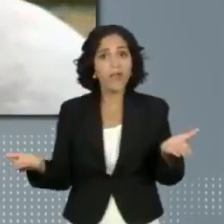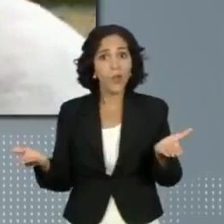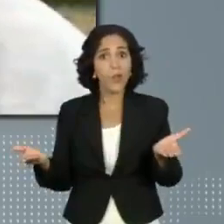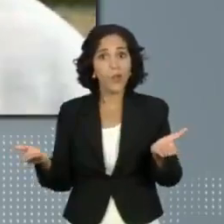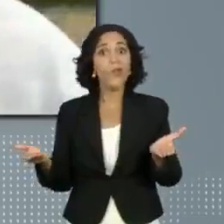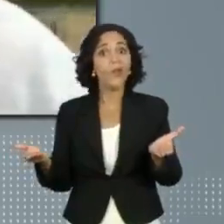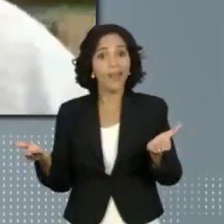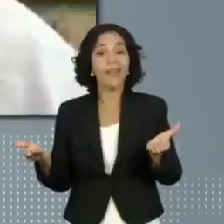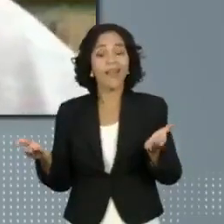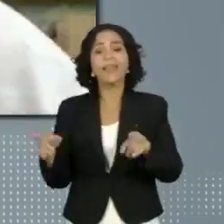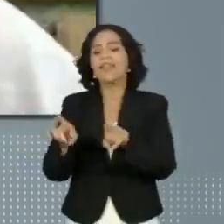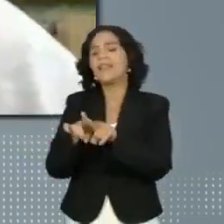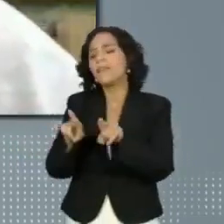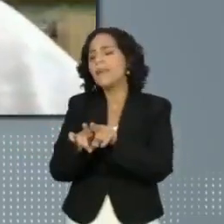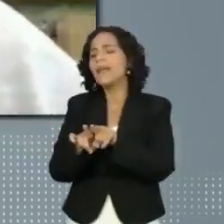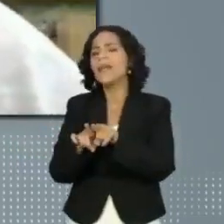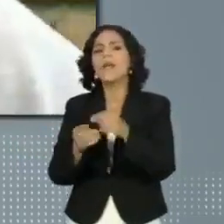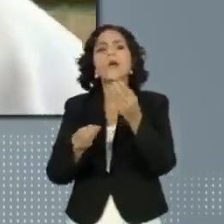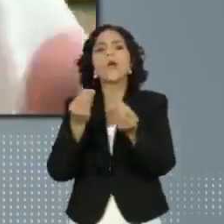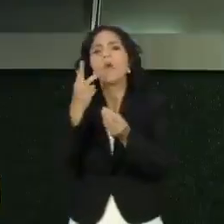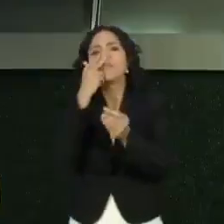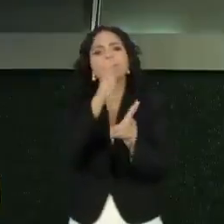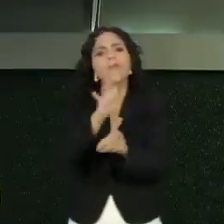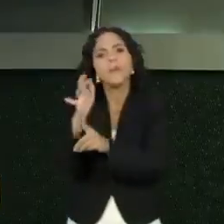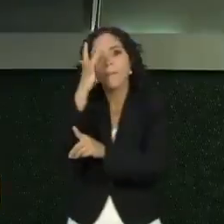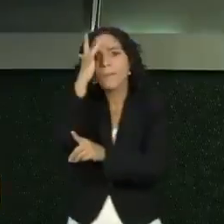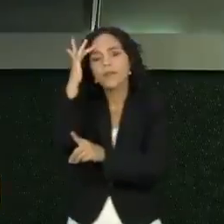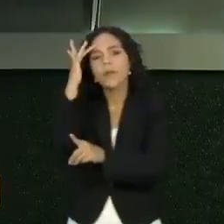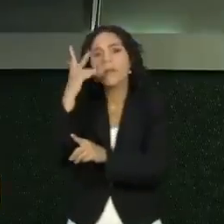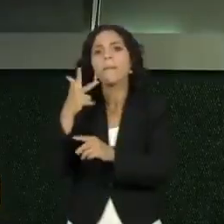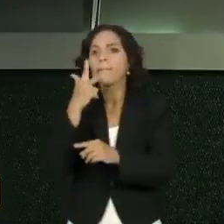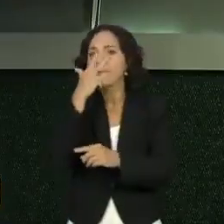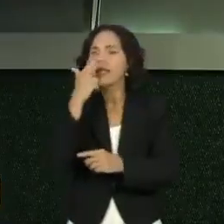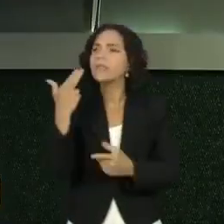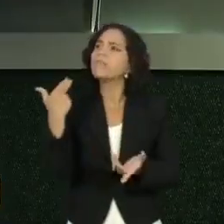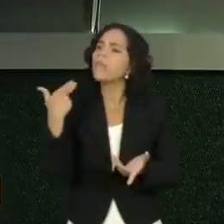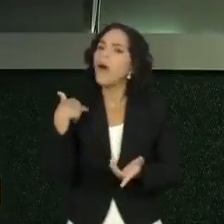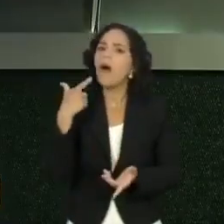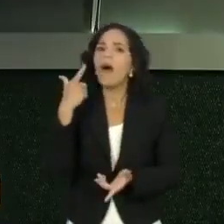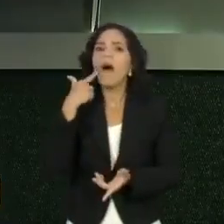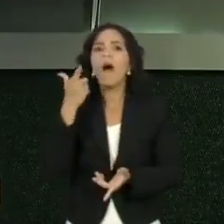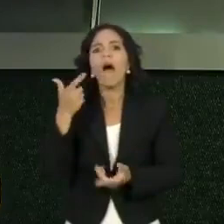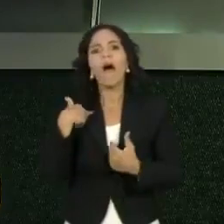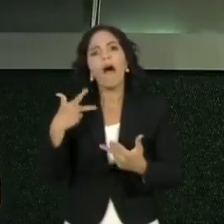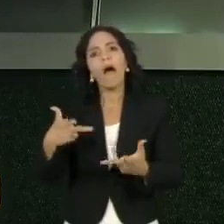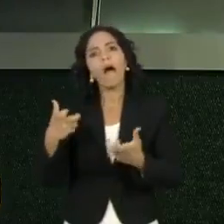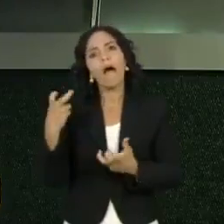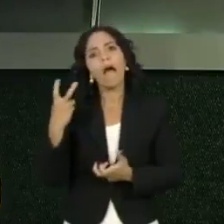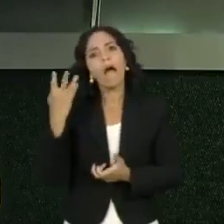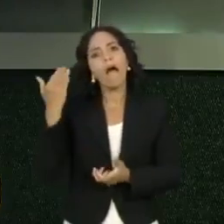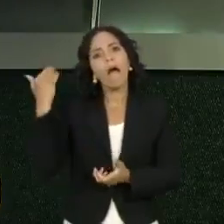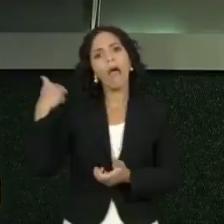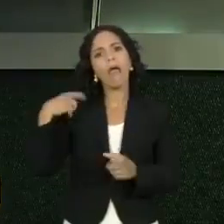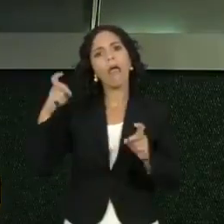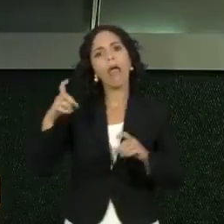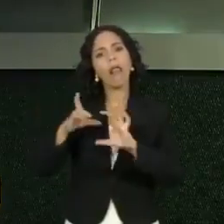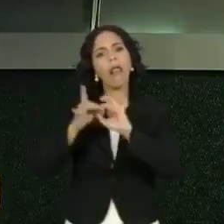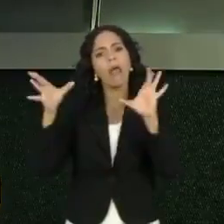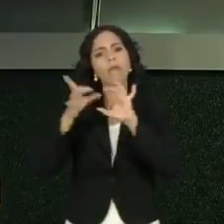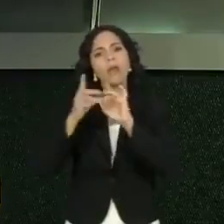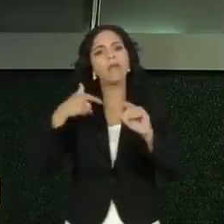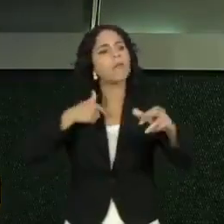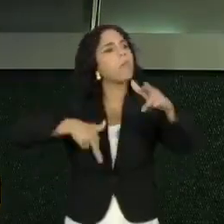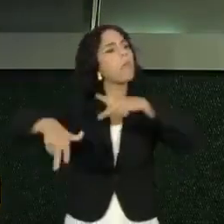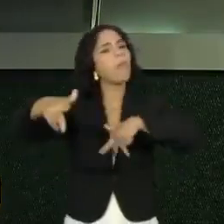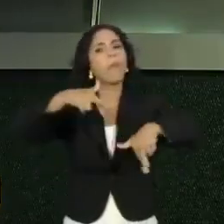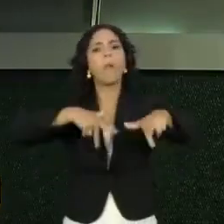sentido. O que isso produz nas pessoas? Um aumento olha que importância que eu tinha quando eu podia sair de casa,